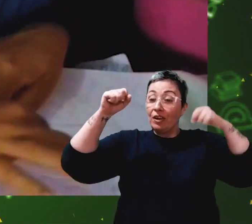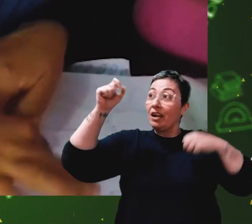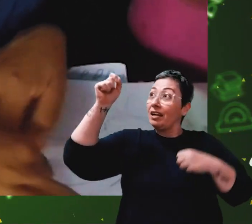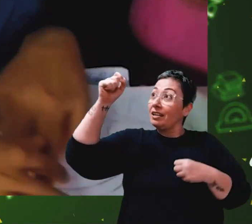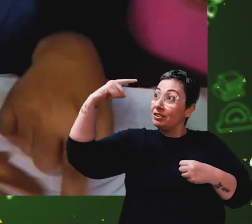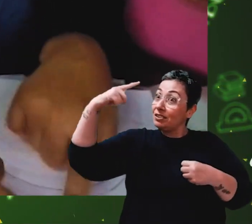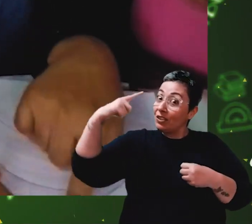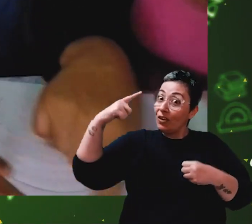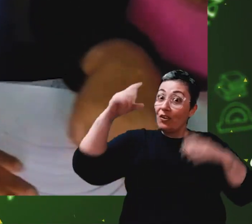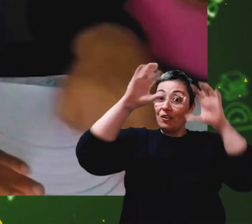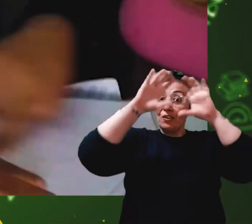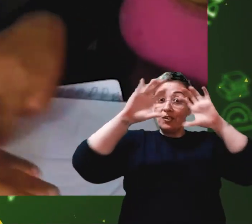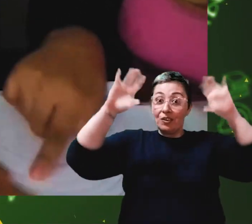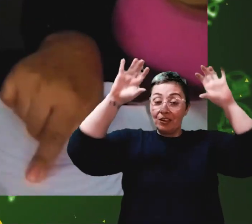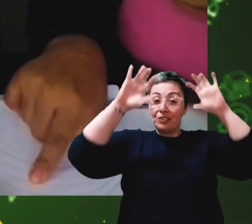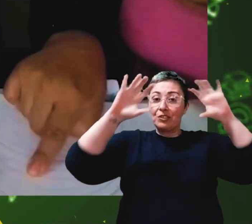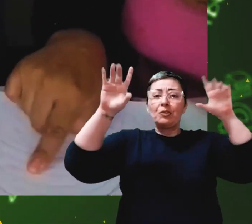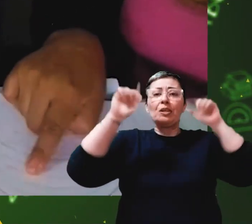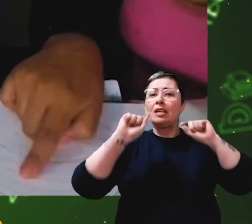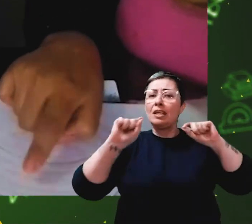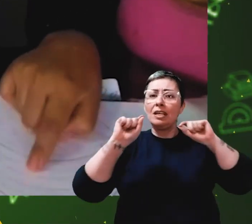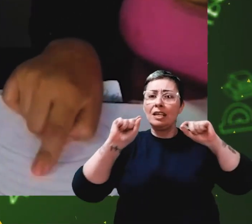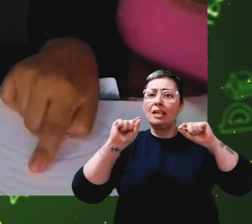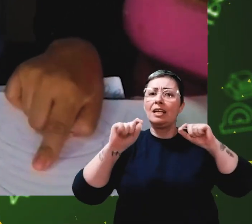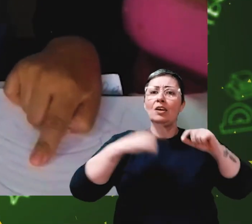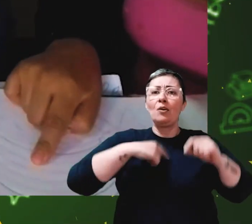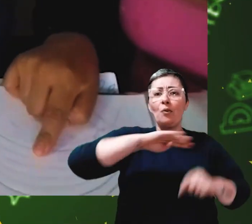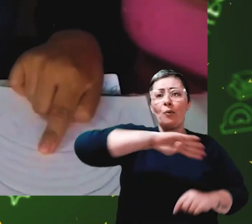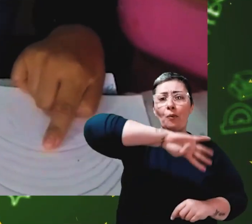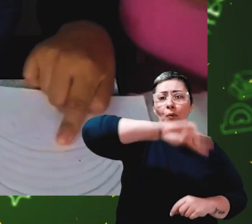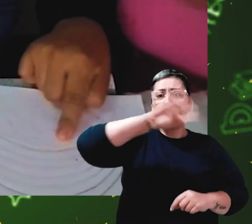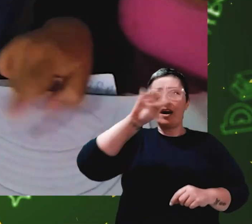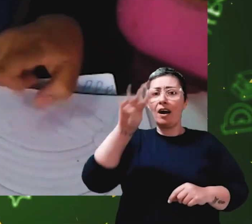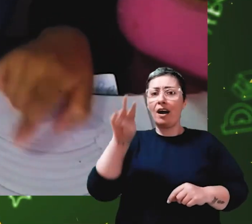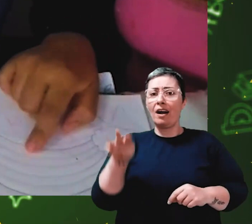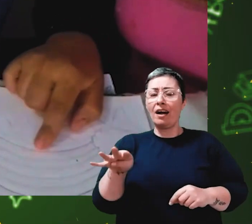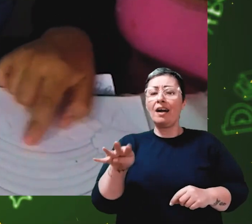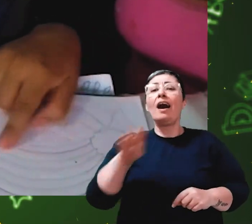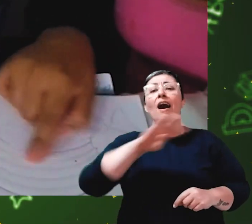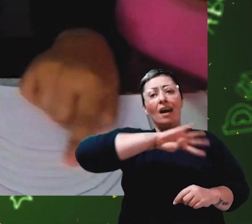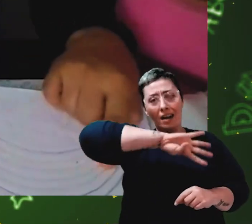Sol. sol, a nuvem e quem? Esse aqui. Arco-íris.